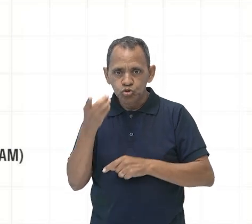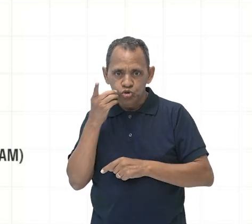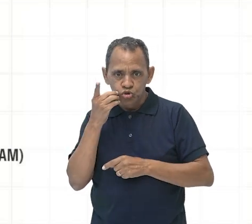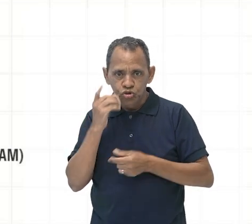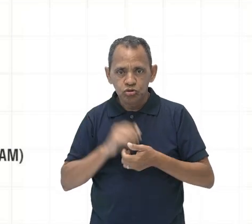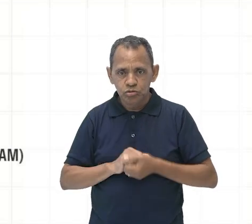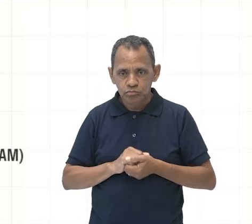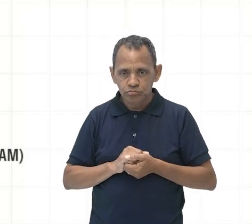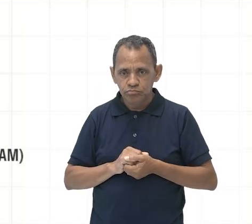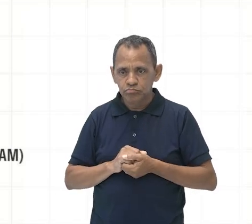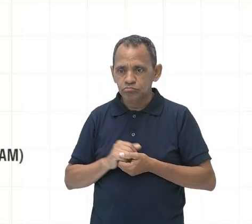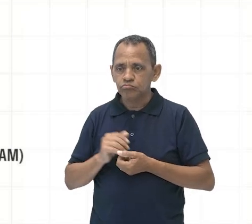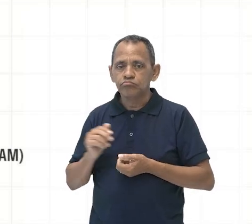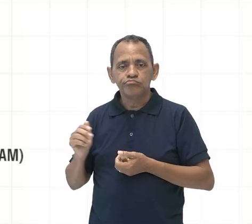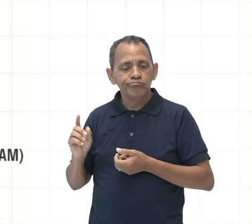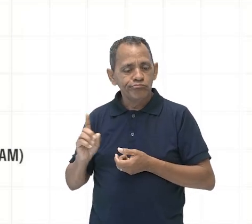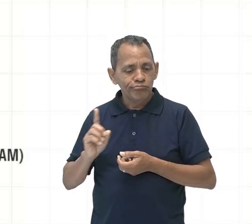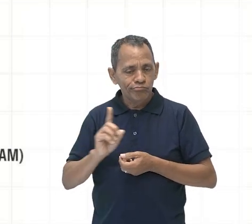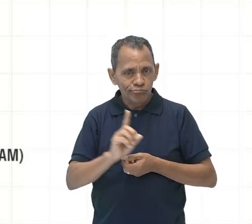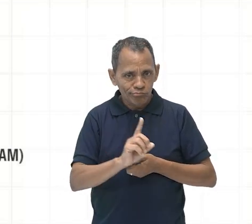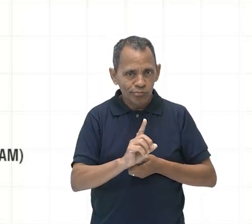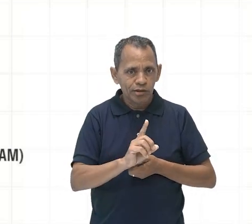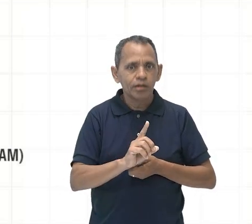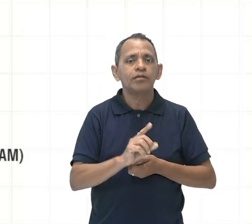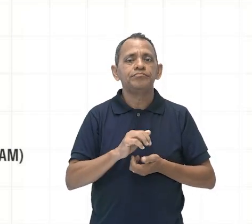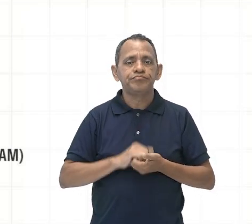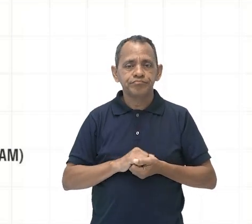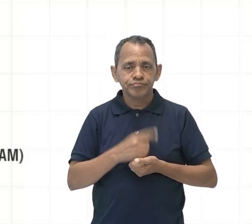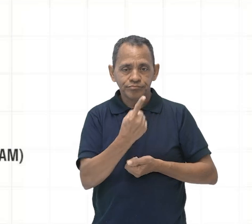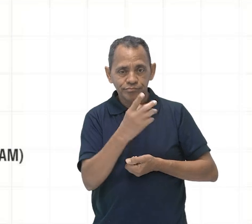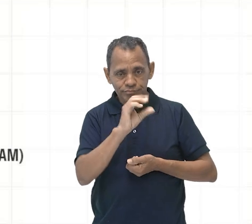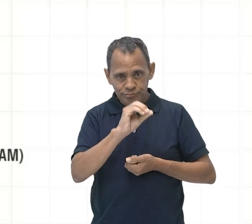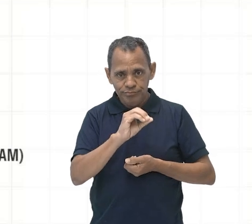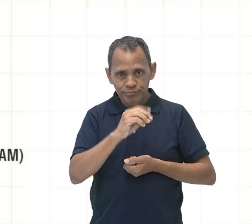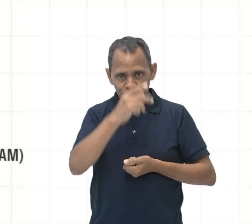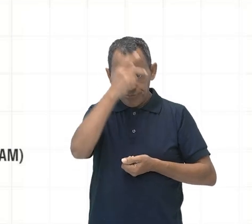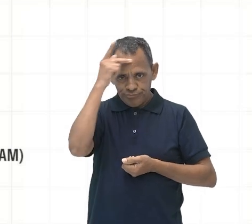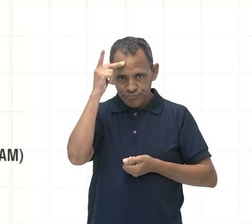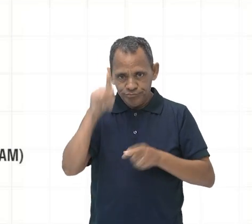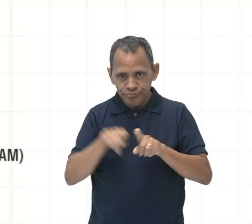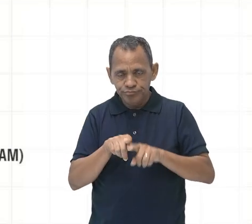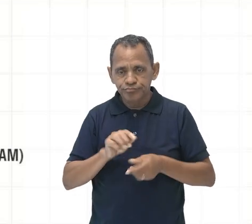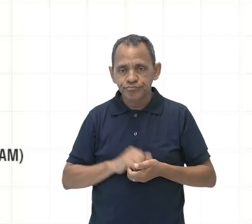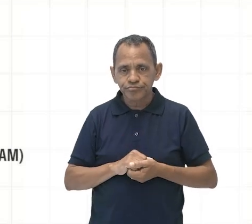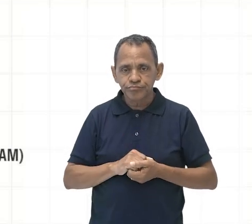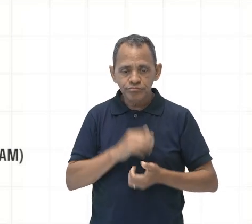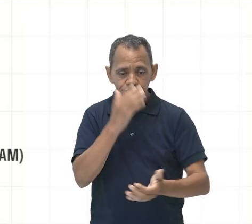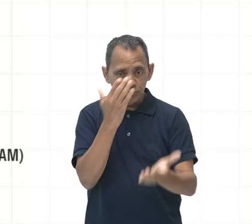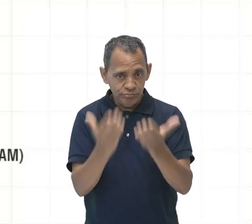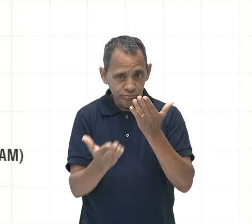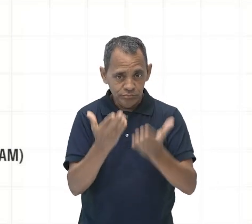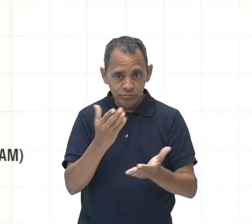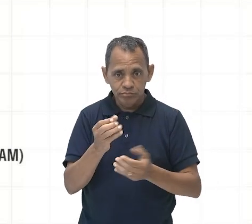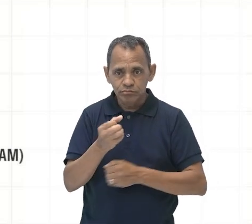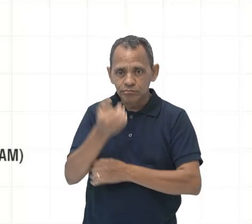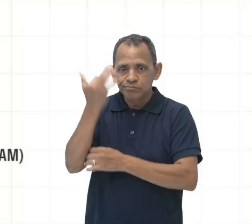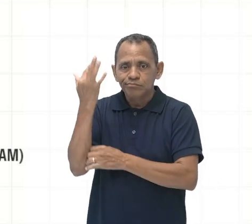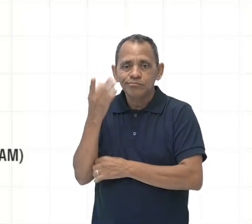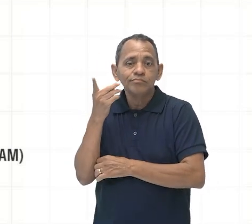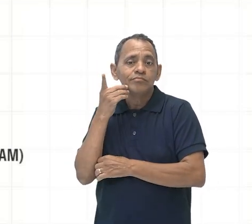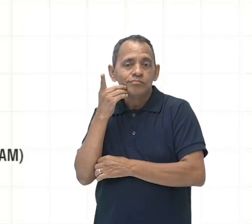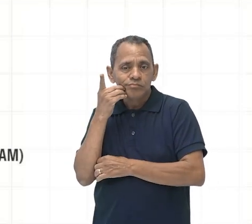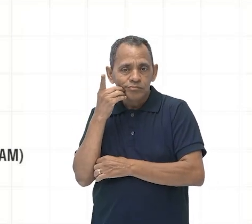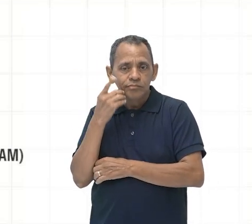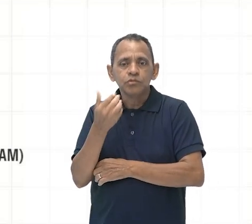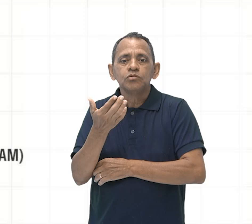Se fosse mantida a proporção, por quantos dias a comida durará? Se for mantida a proporção, perdão, por